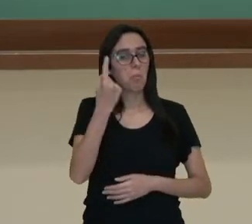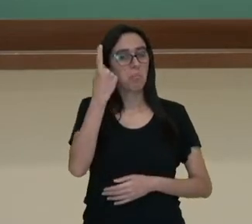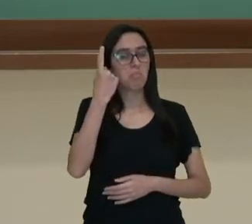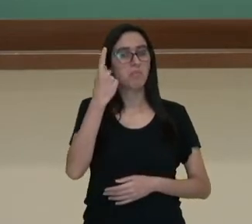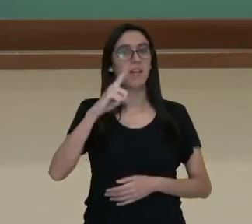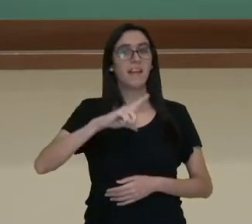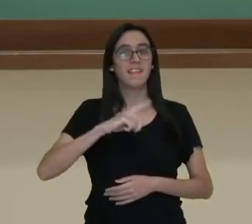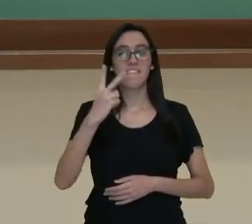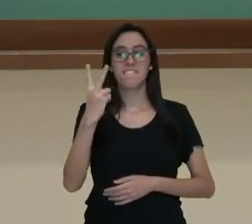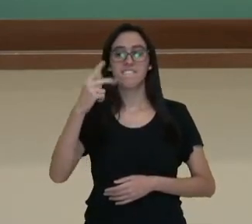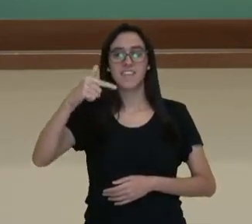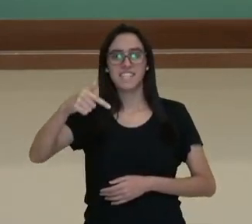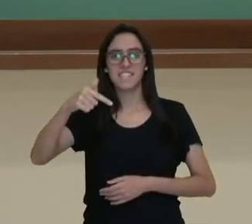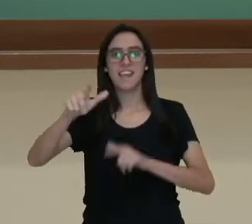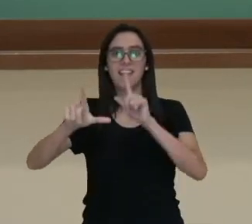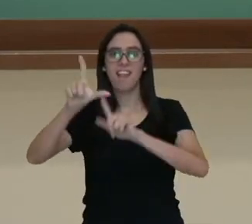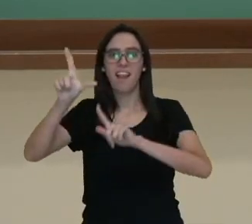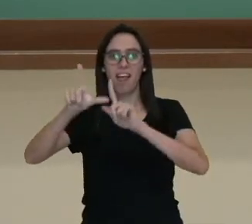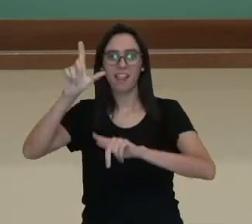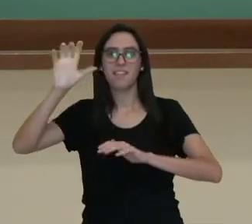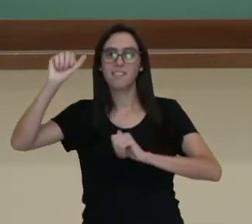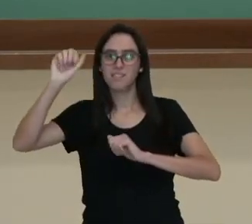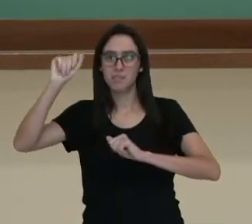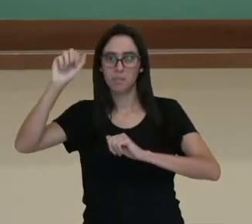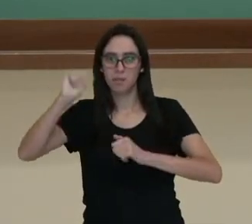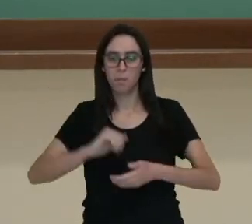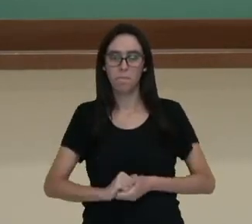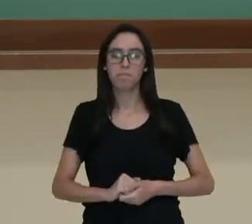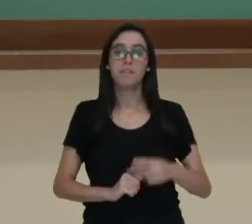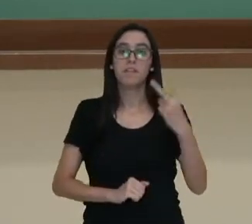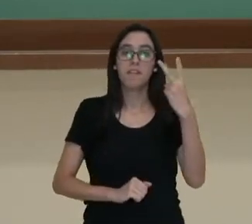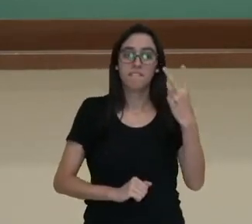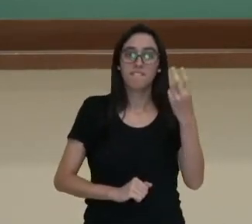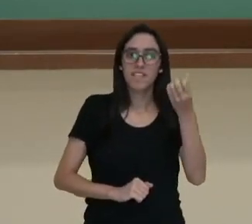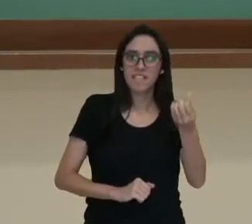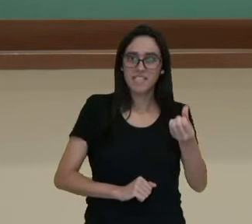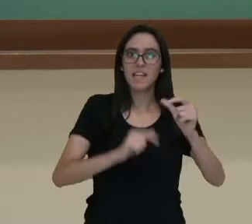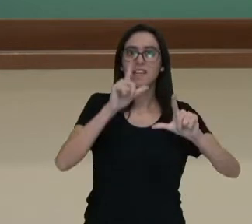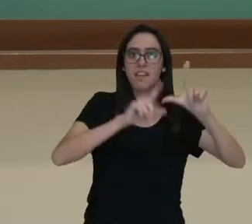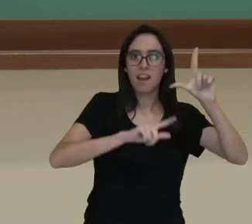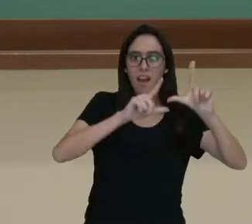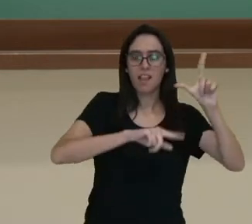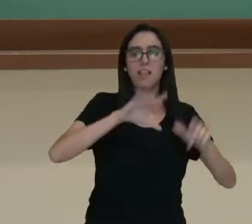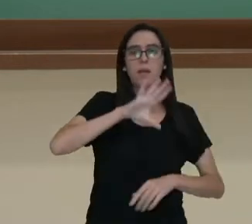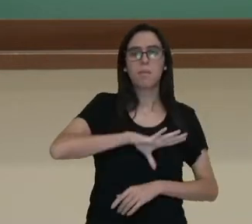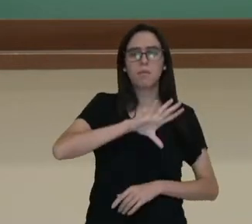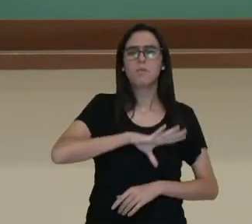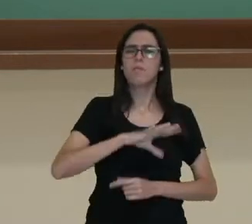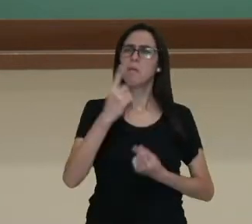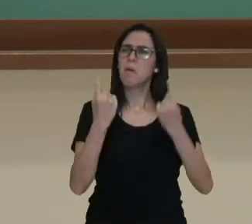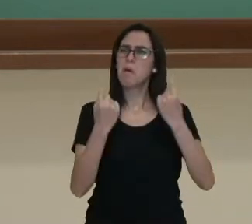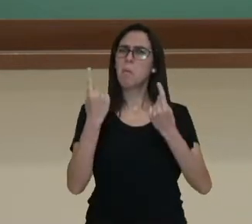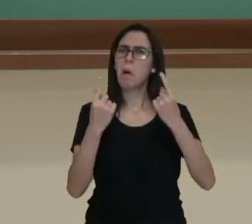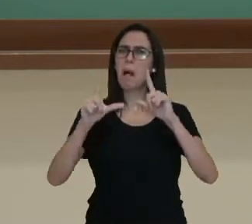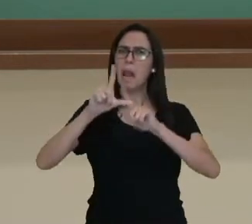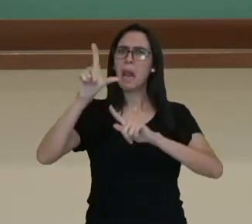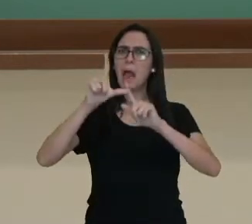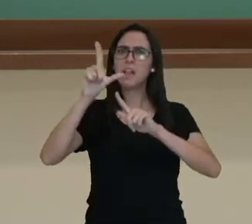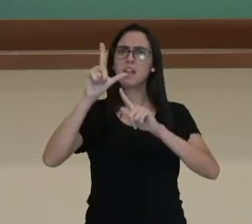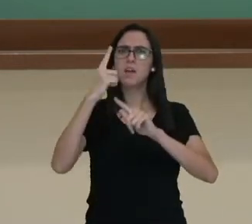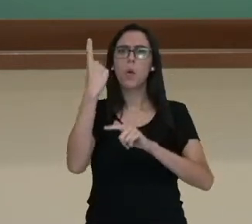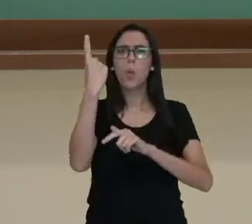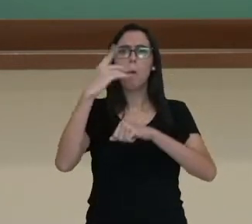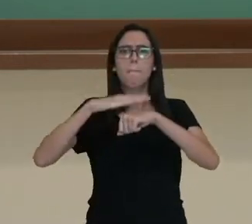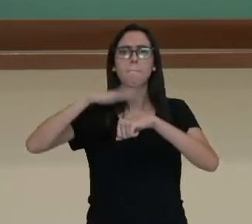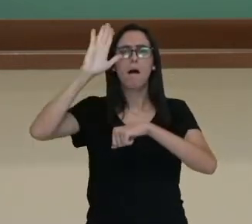27 letras no alfabeto espanhol contra 26, né? Da língua portuguesa. Então, qual é a letra a mais aí? Olha aqui,